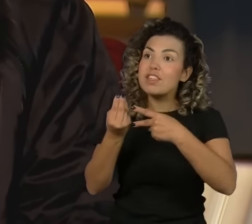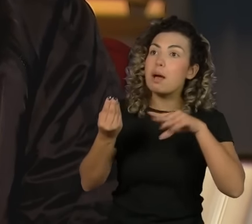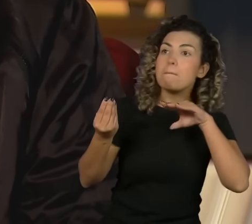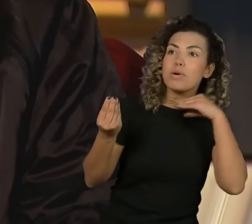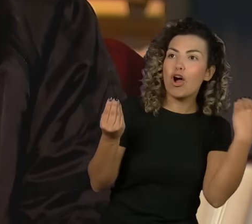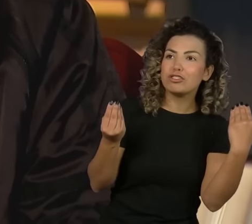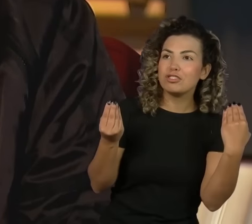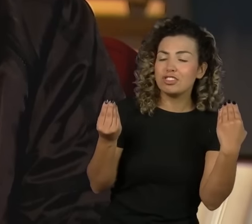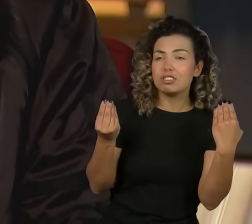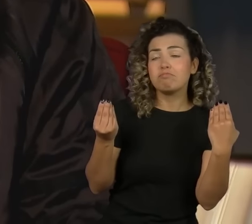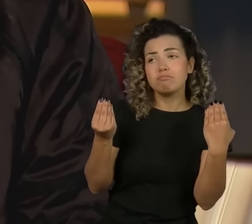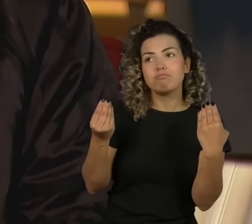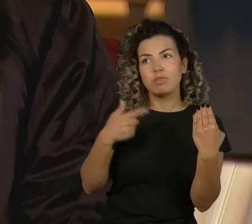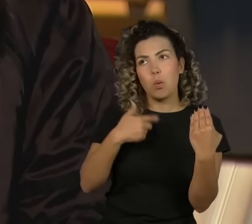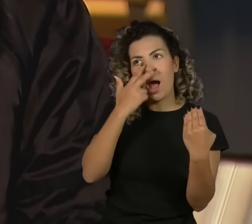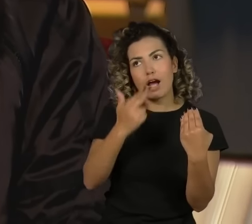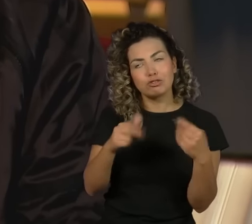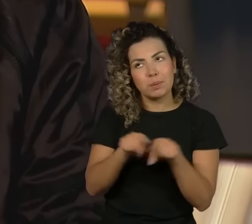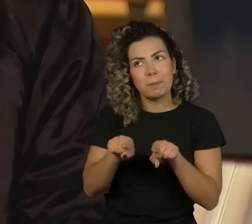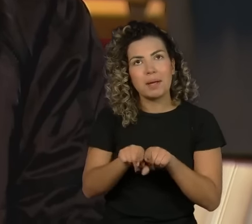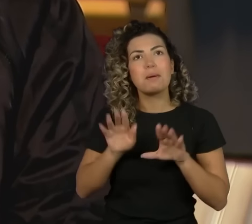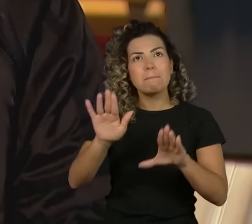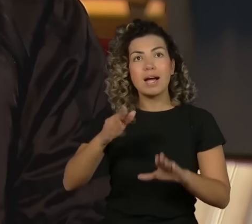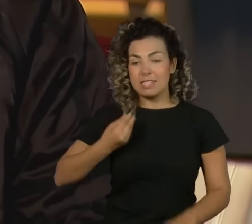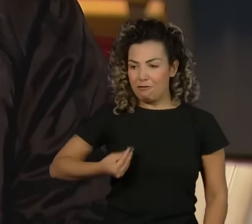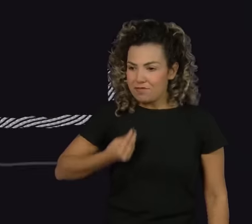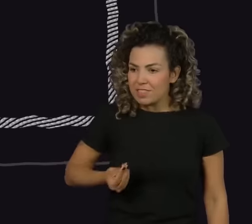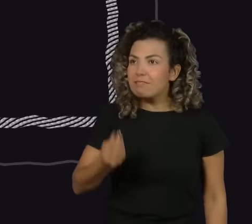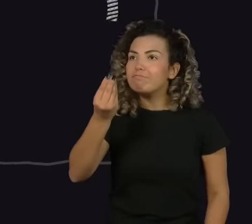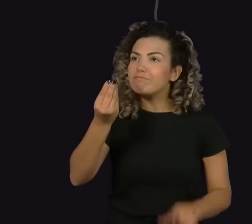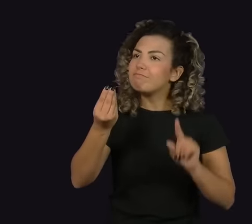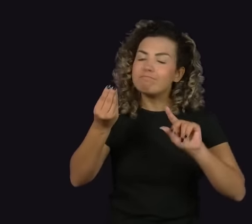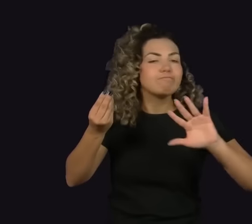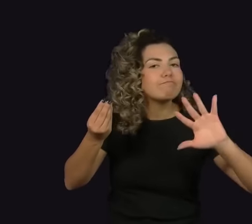isso. Mas eu acho que a vida é o acaso.